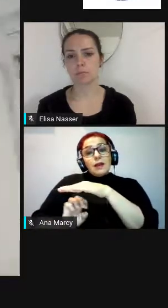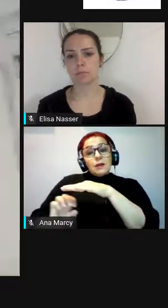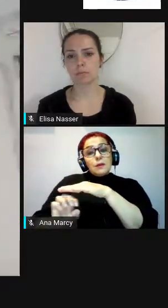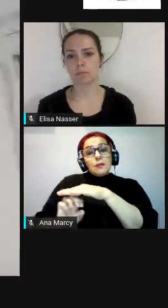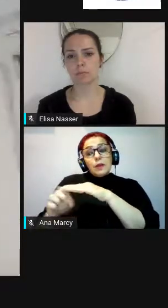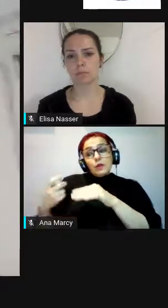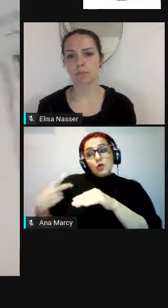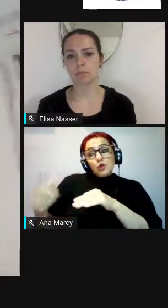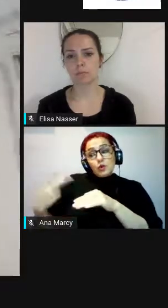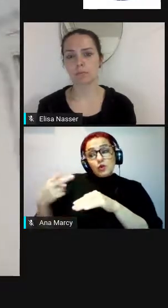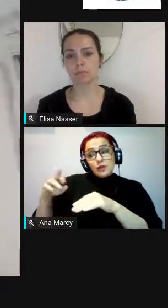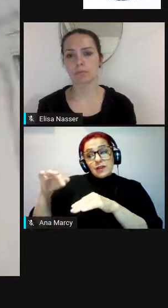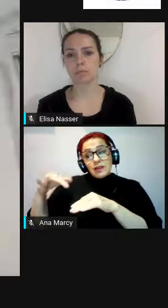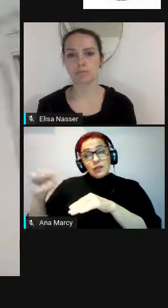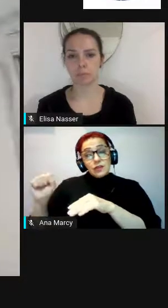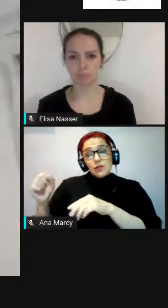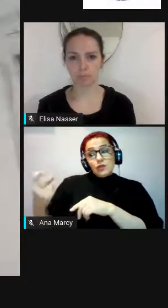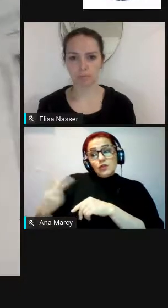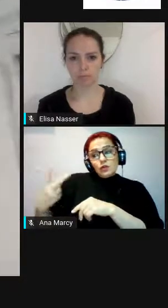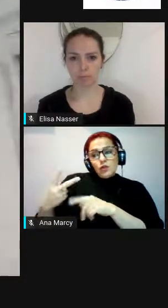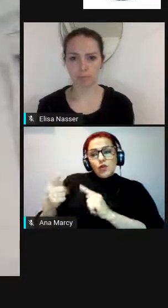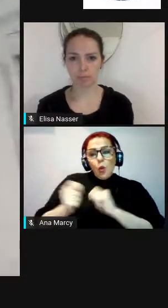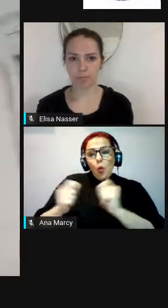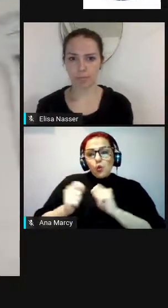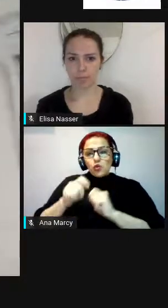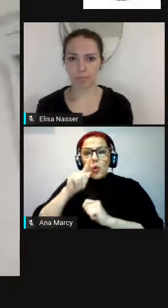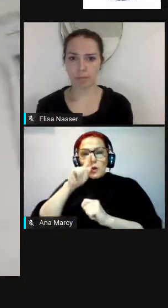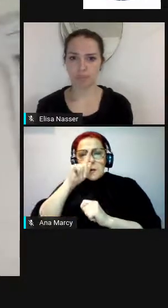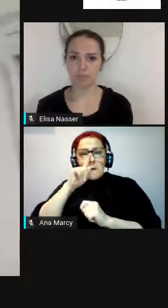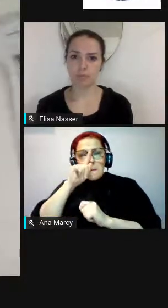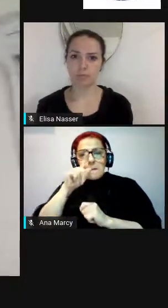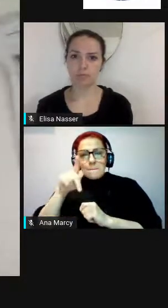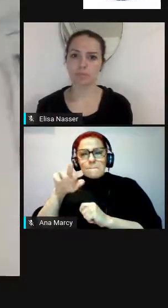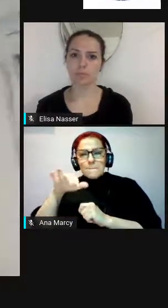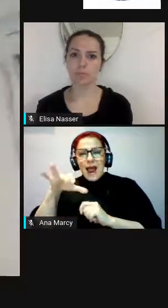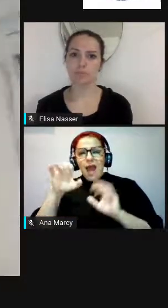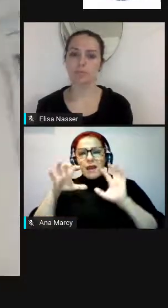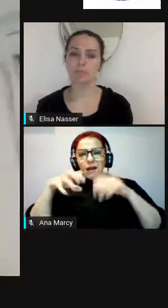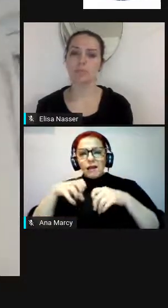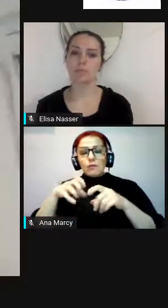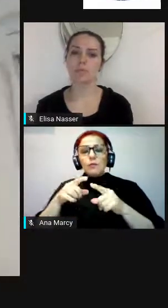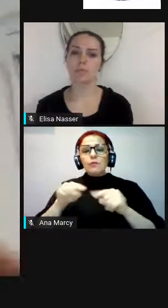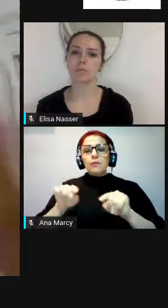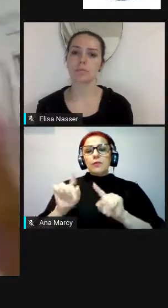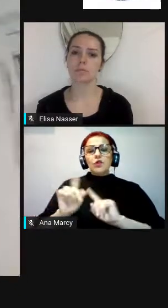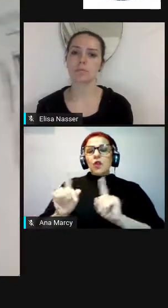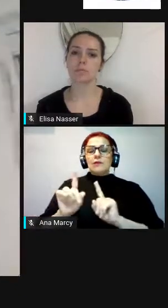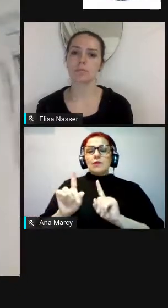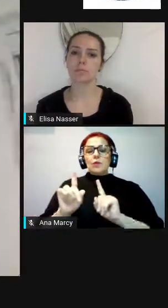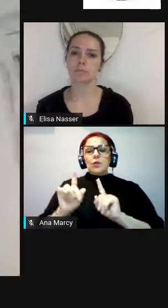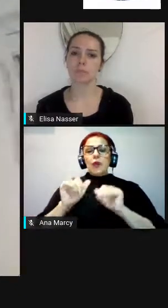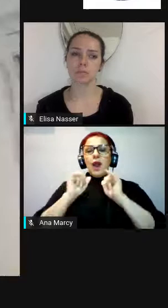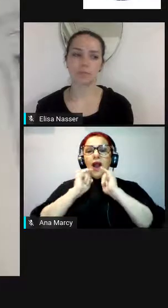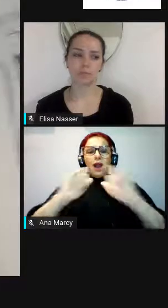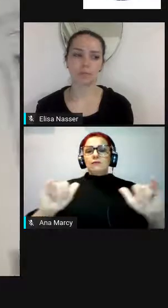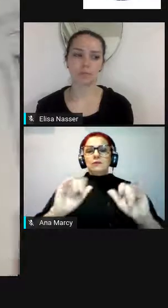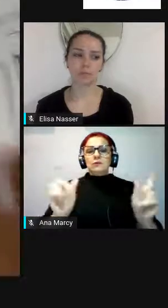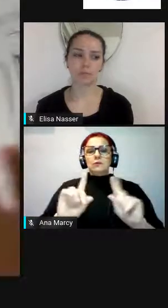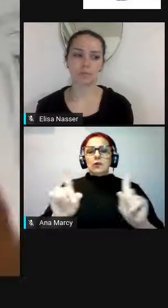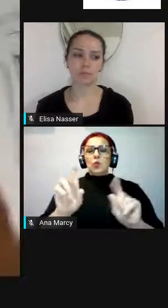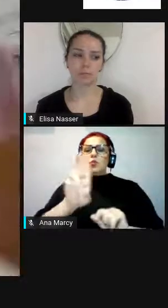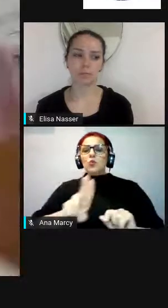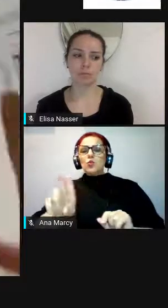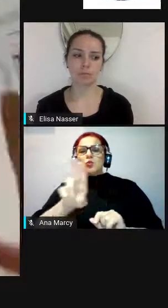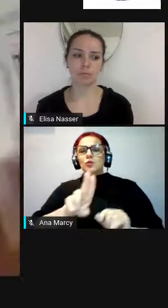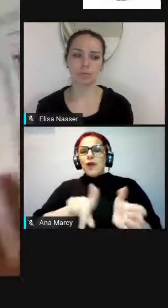controle de pragas a gente não produzirá conteúdo para prospectar clientes a gente simplesmente anunciava nas plataformas tipo o